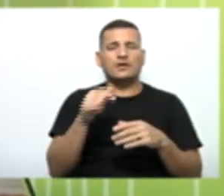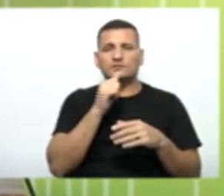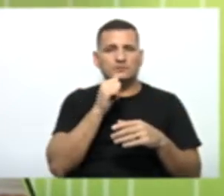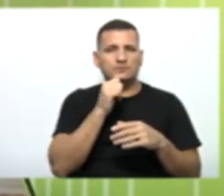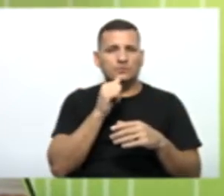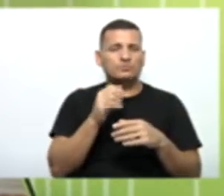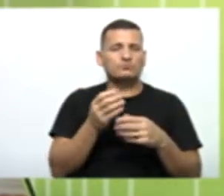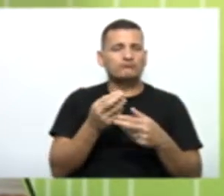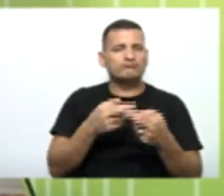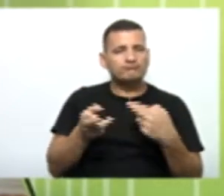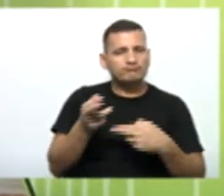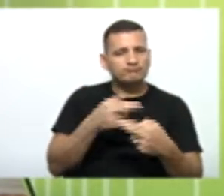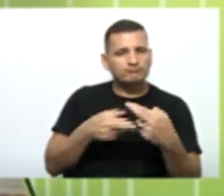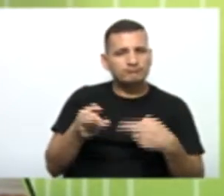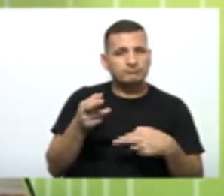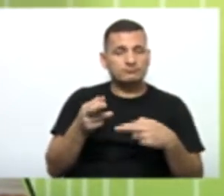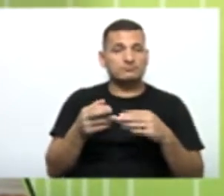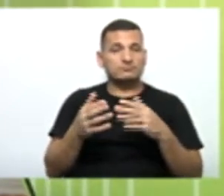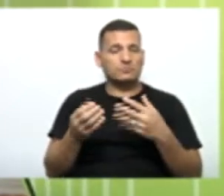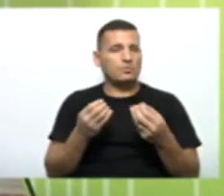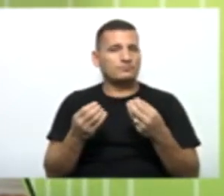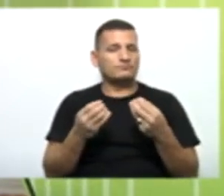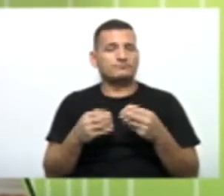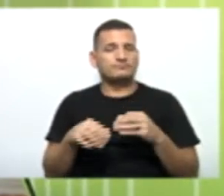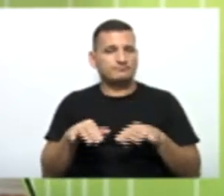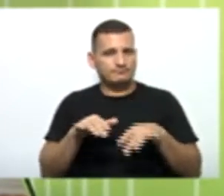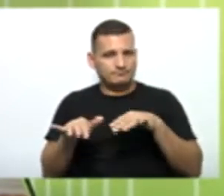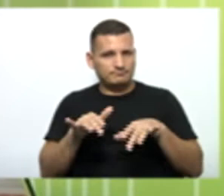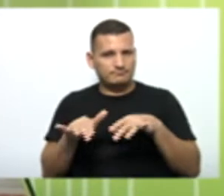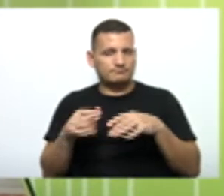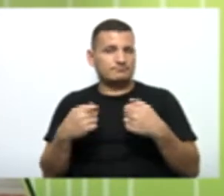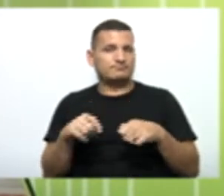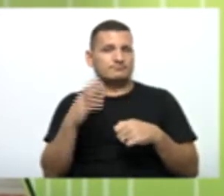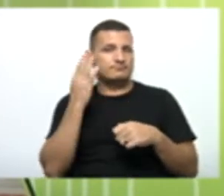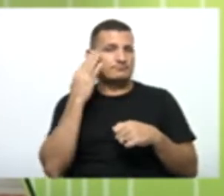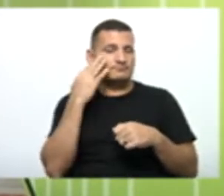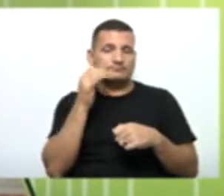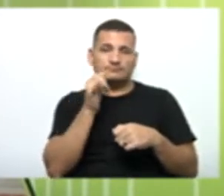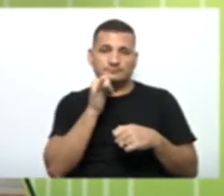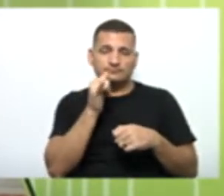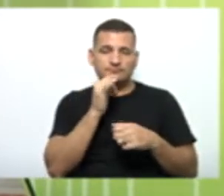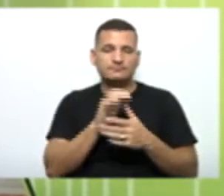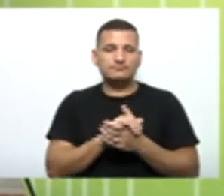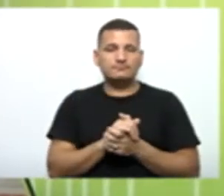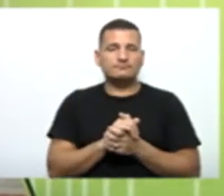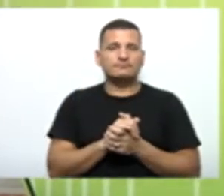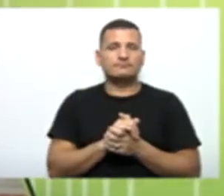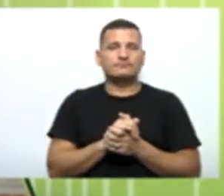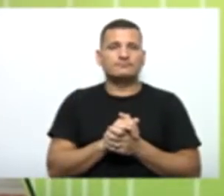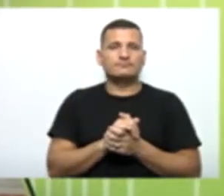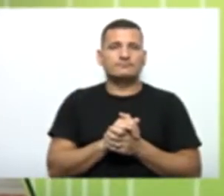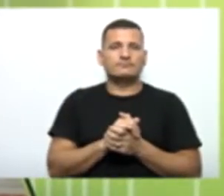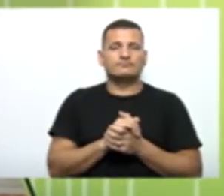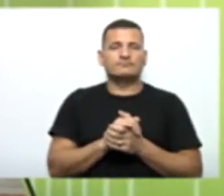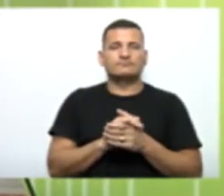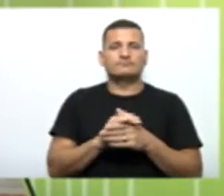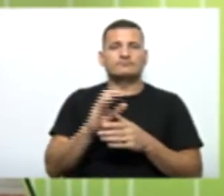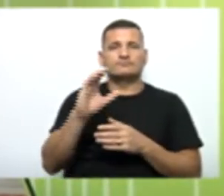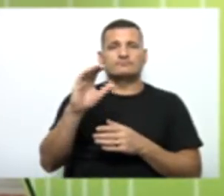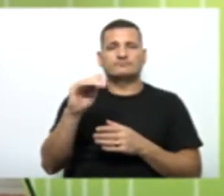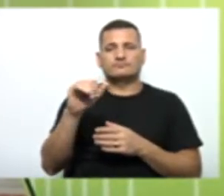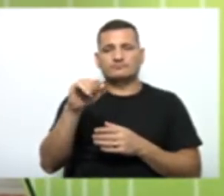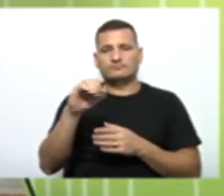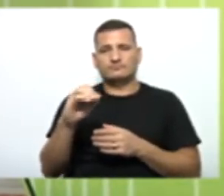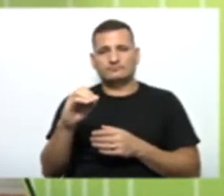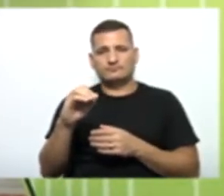Como assim? O programador precisa saber, por exemplo, quando um caso de uso se relaciona com um ator, quando um